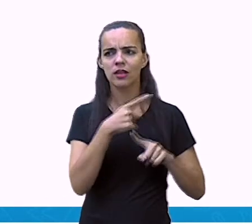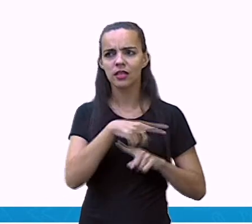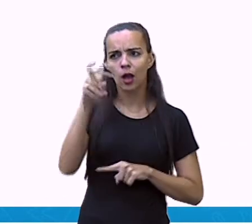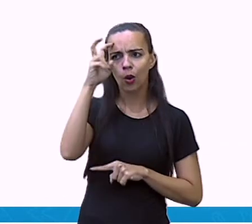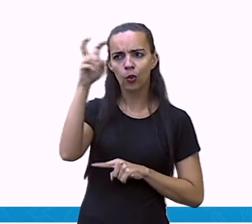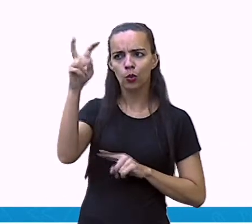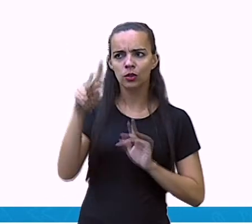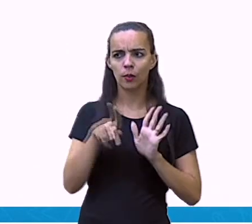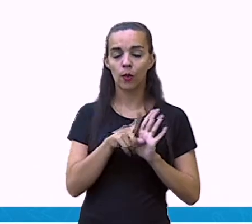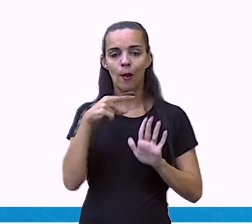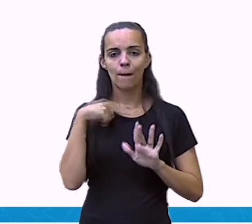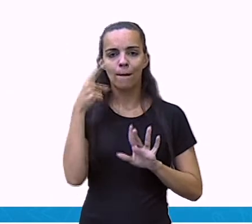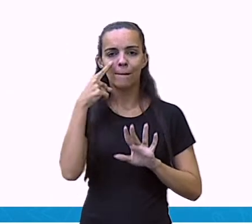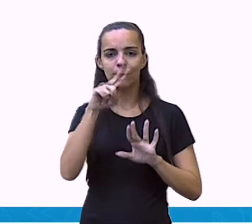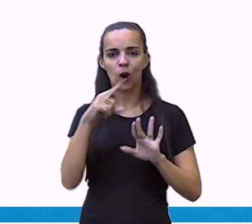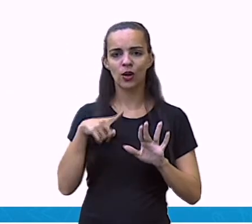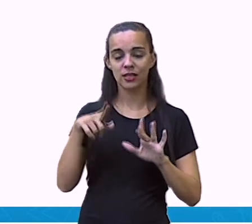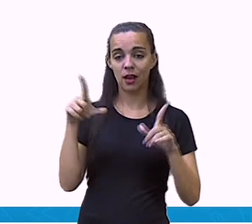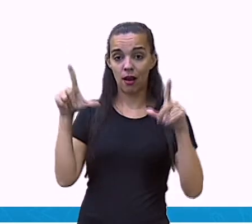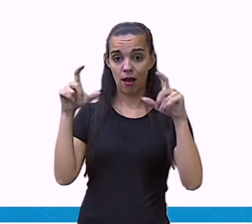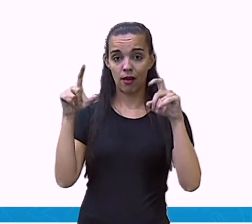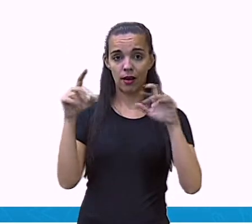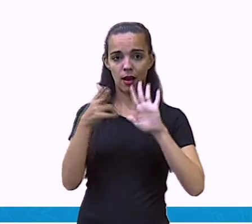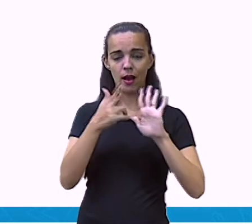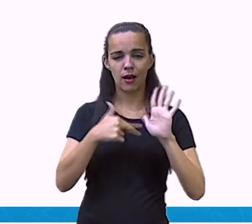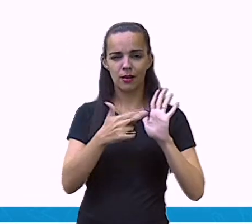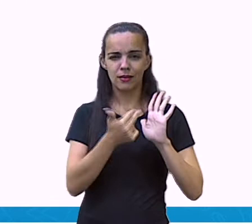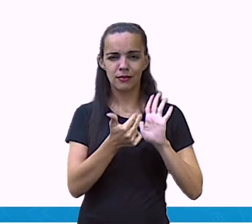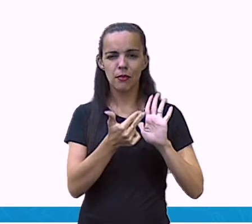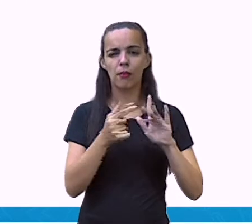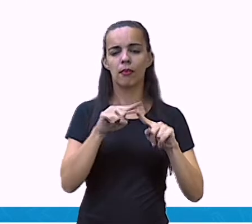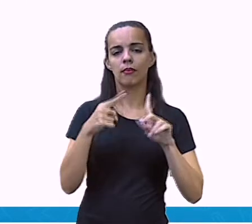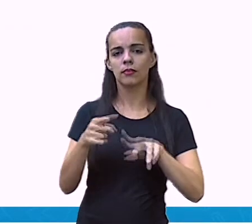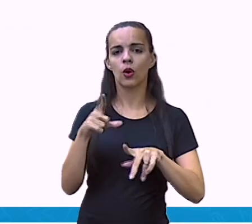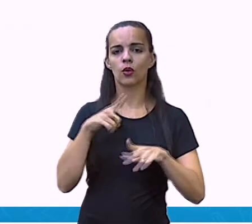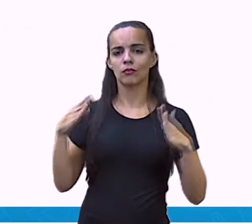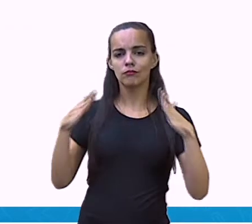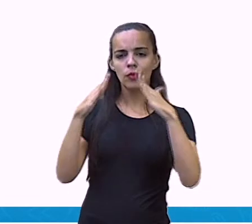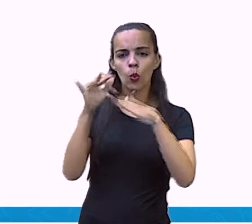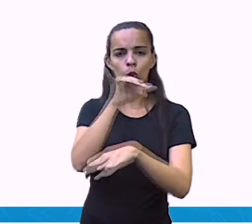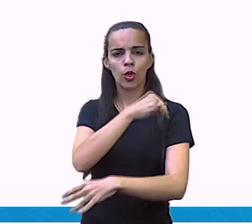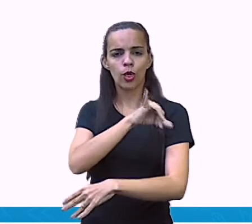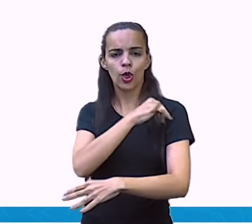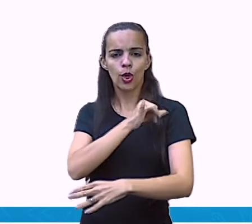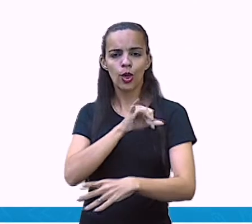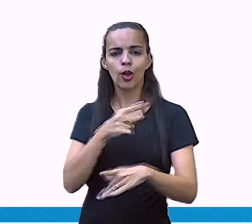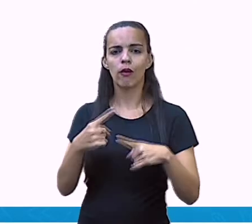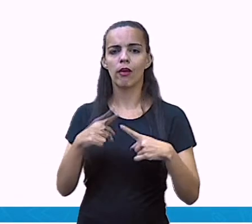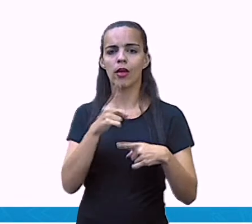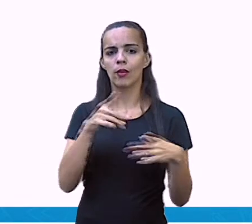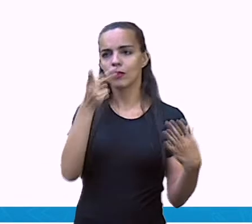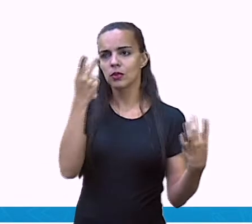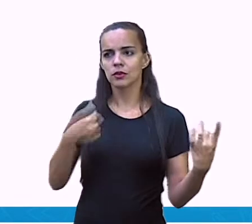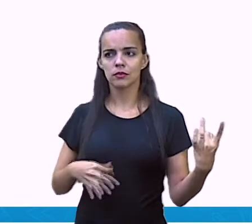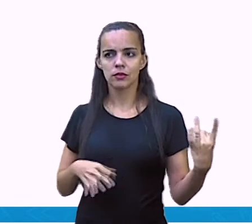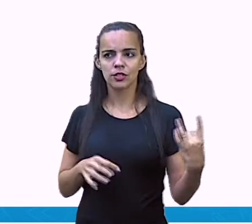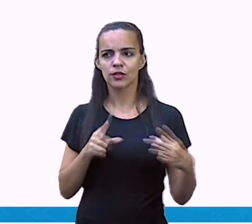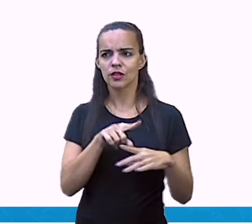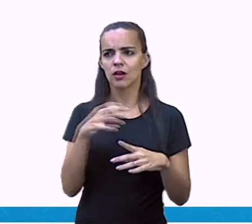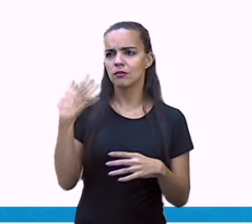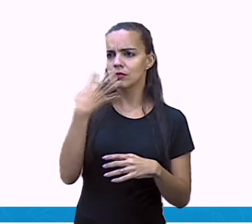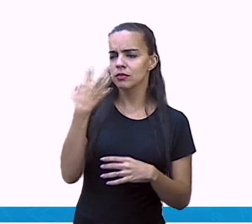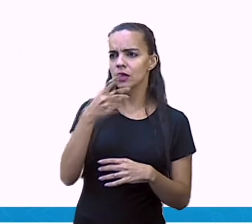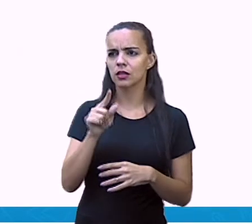com pão de açúcar, com o mestre da bossa nova, cantada nas vozes de